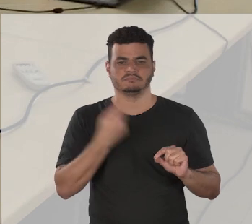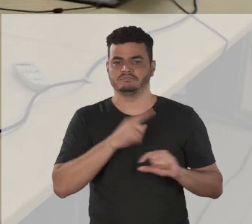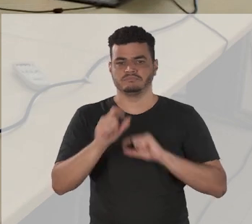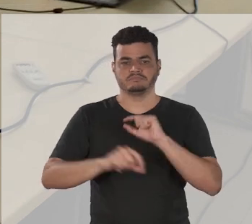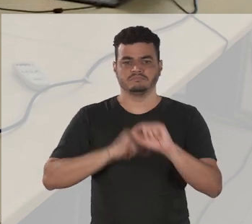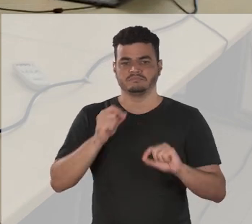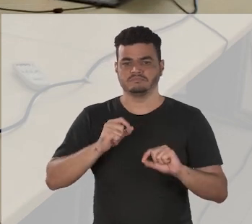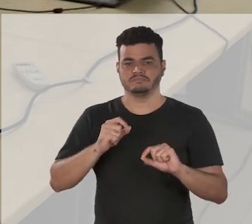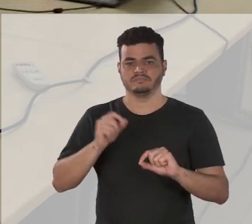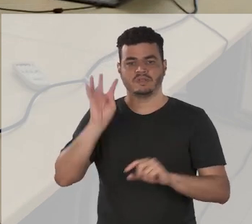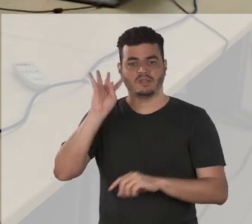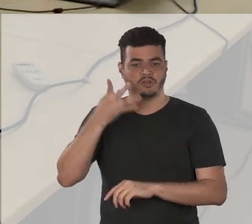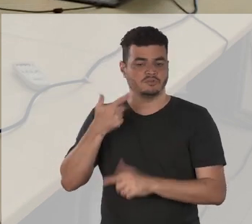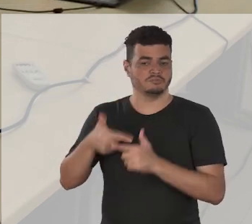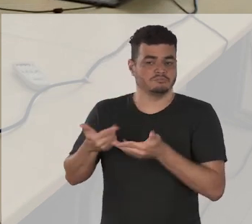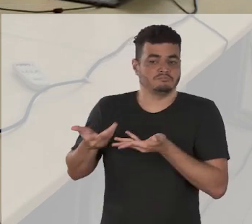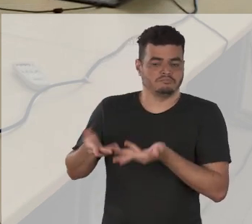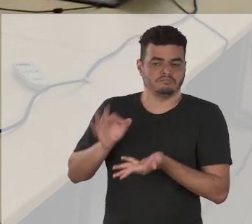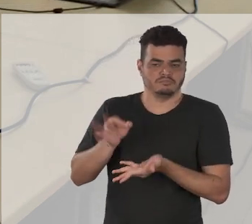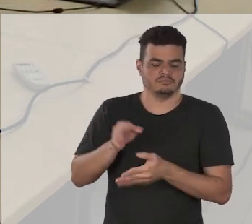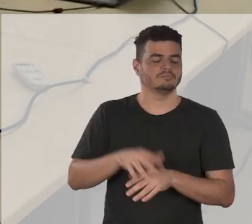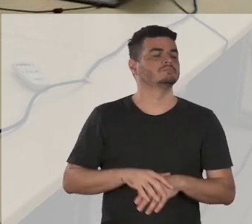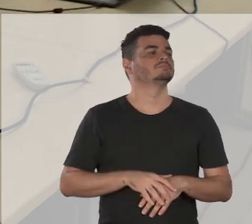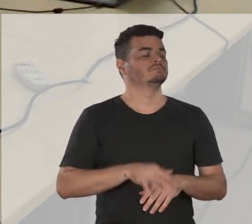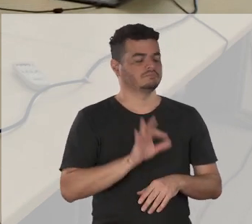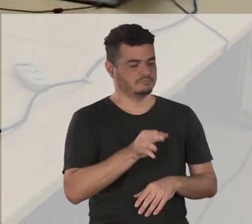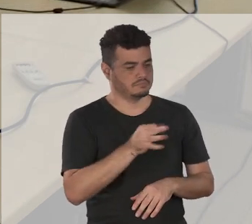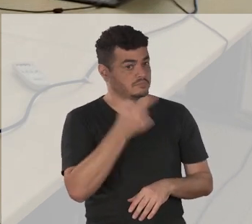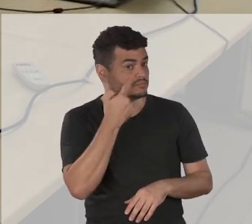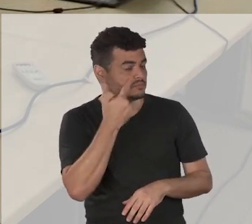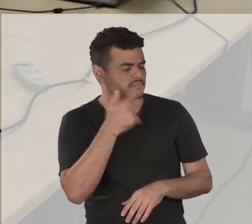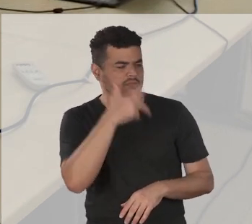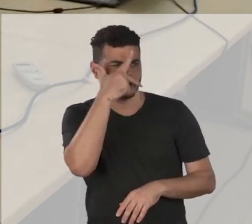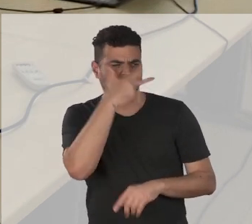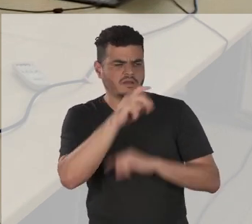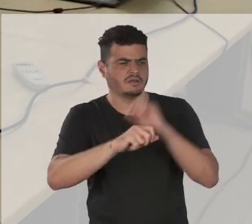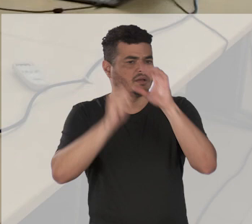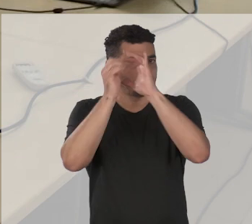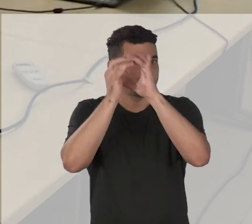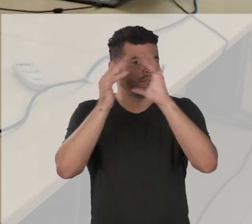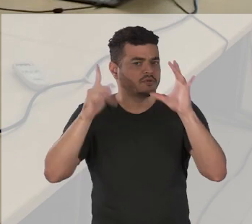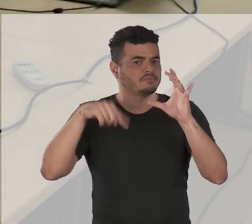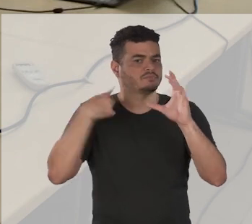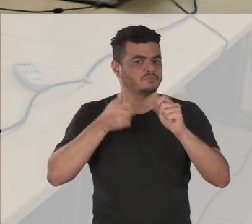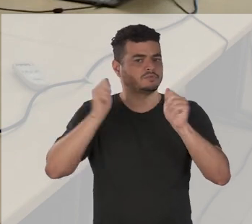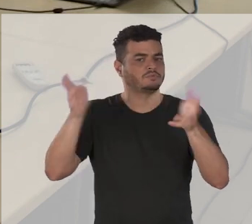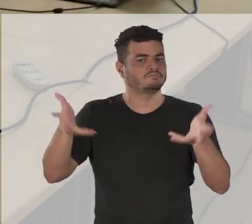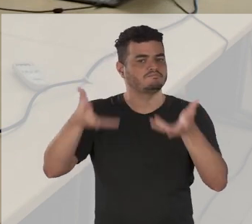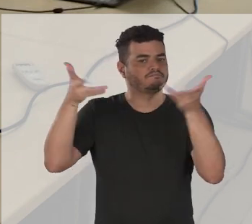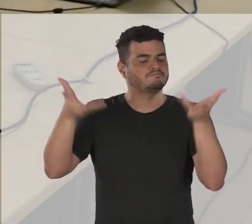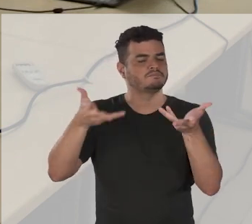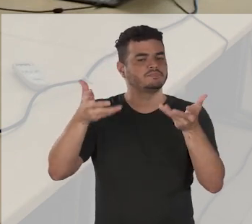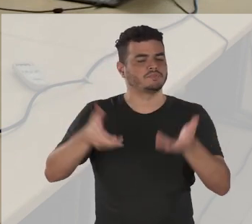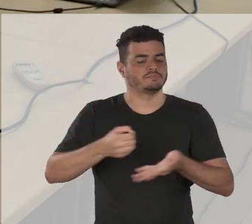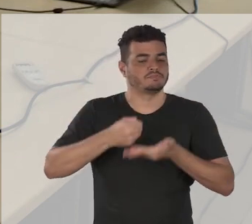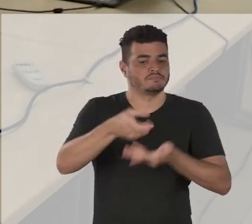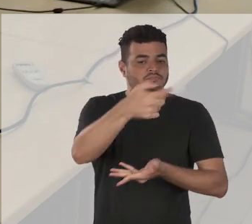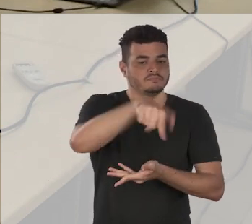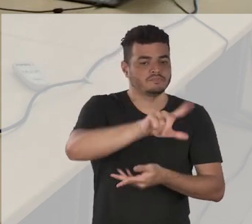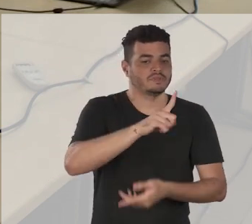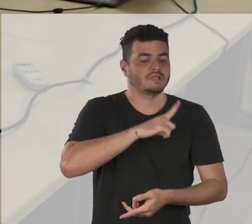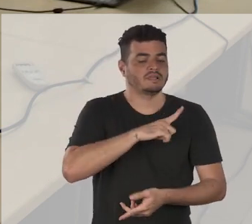né? Exato. A imaginação pode ser incentivada de diversas maneiras, né? E a relação entre texto e imagem também é